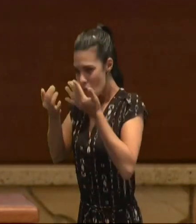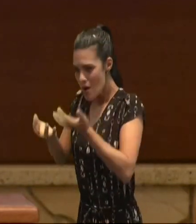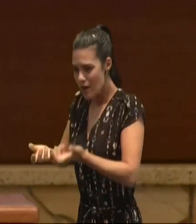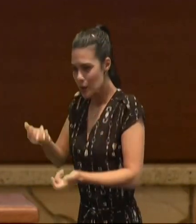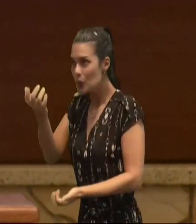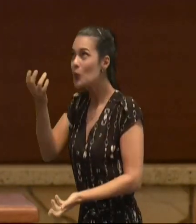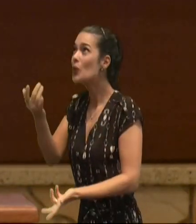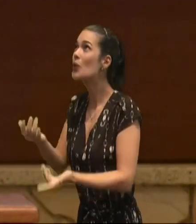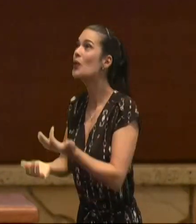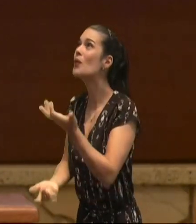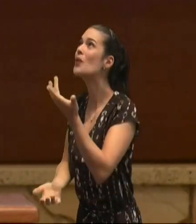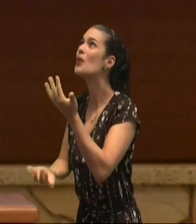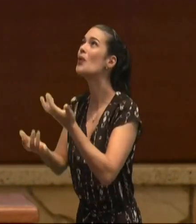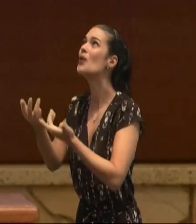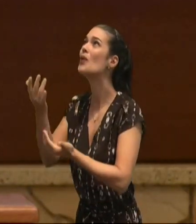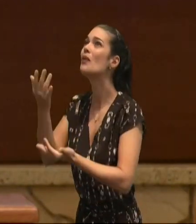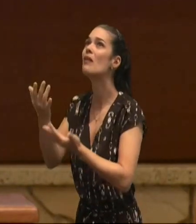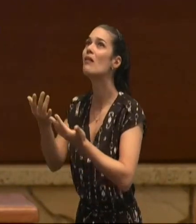guerrear.